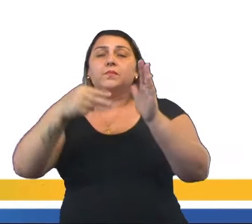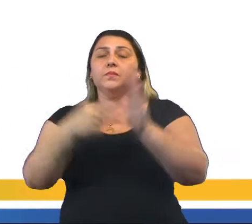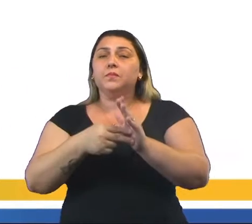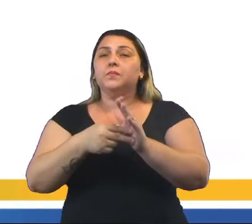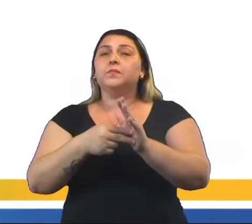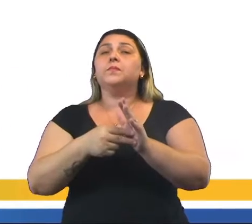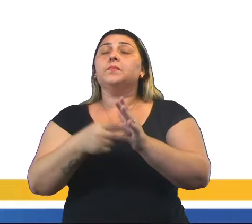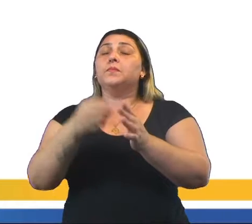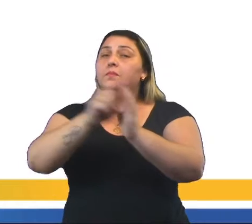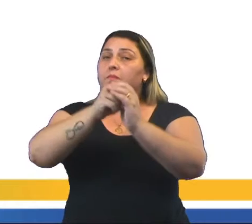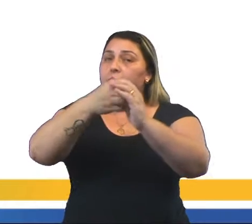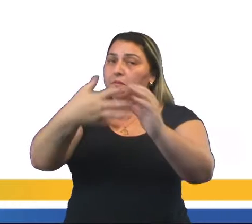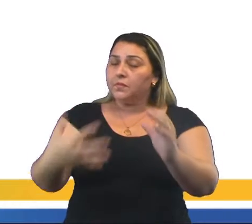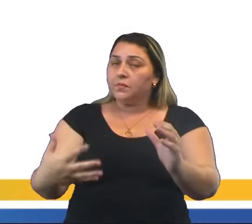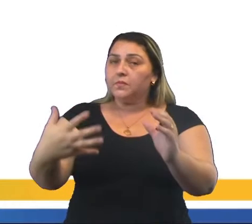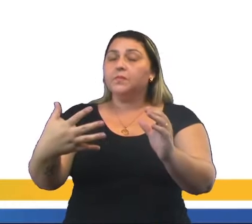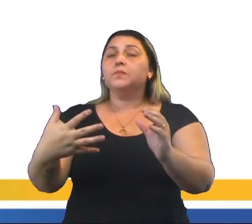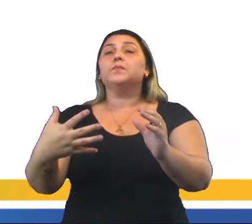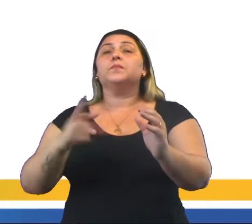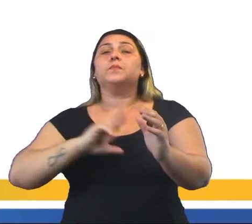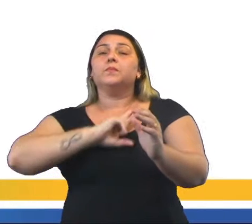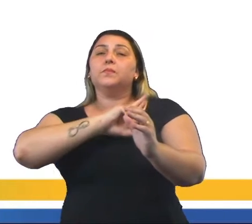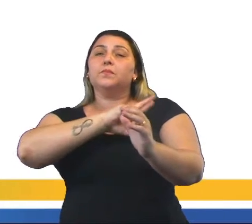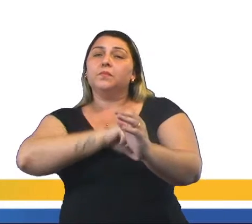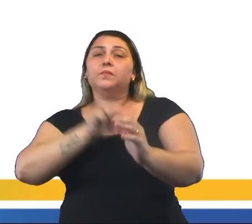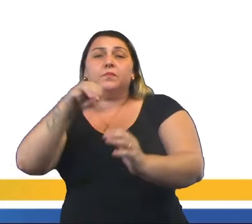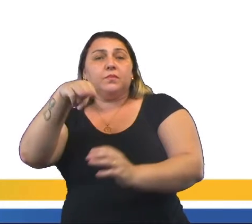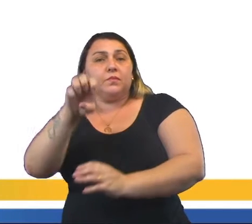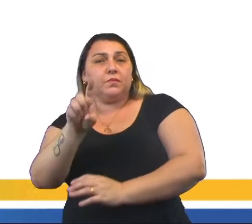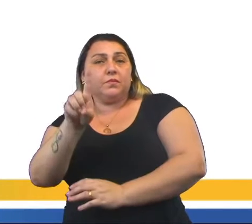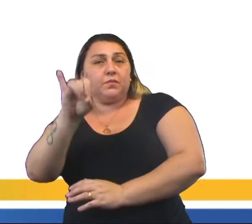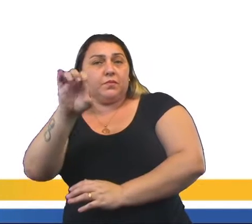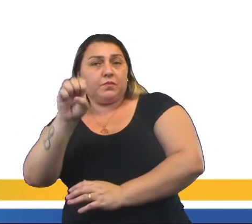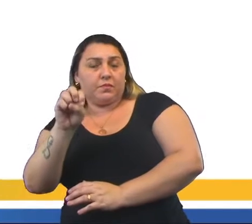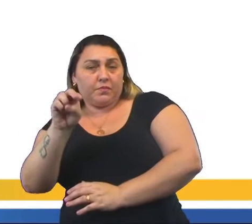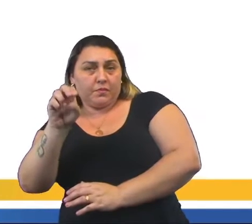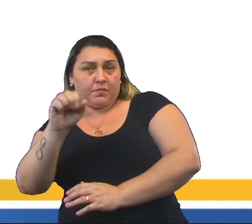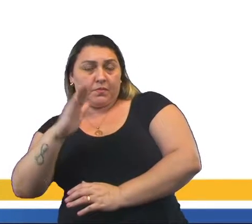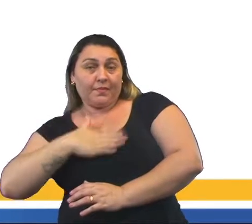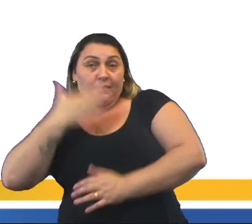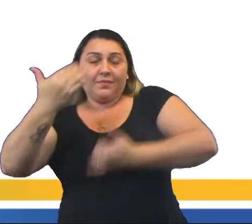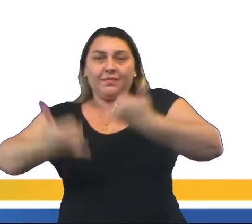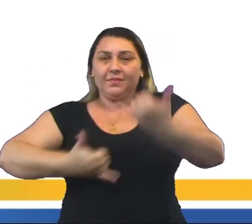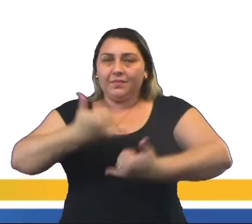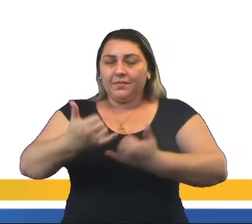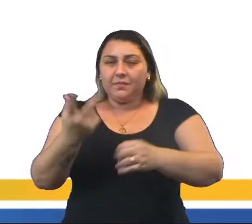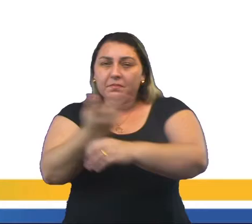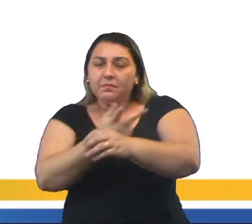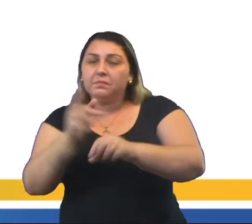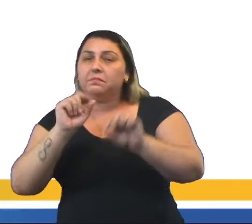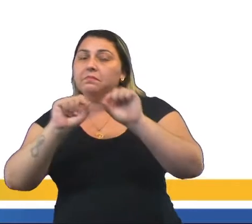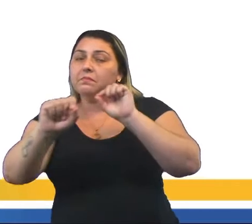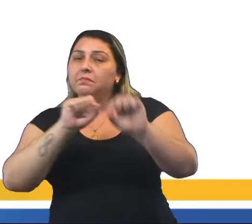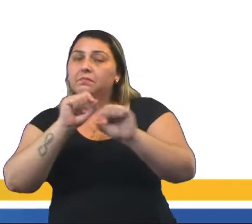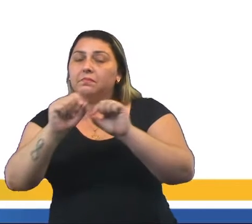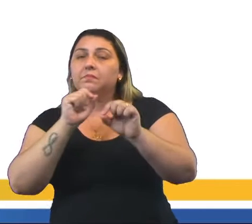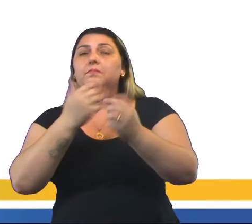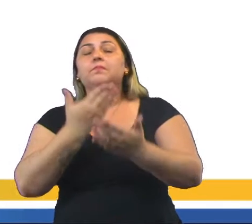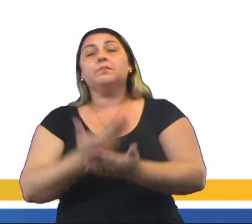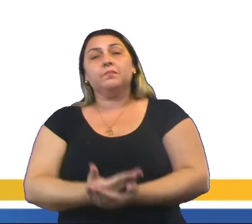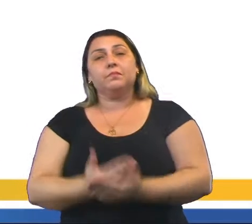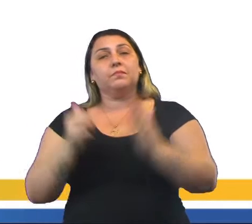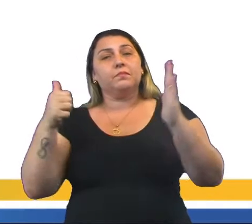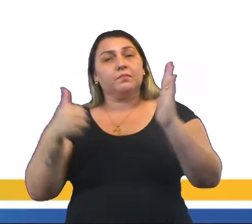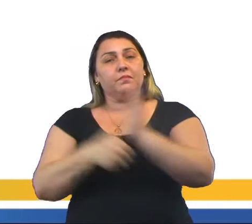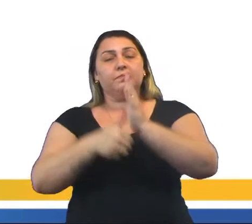dados ou características dos romances medievais de aventura. Na busca de quê? Como eu falei anteriormente, justamente daquela